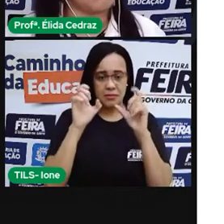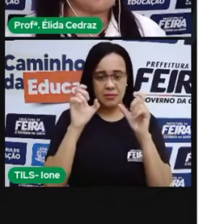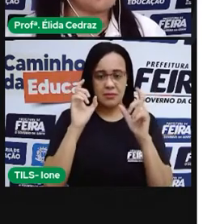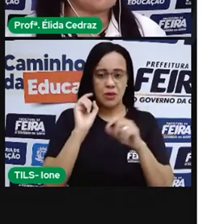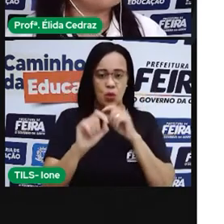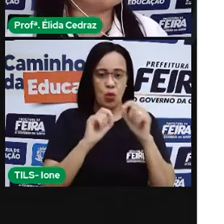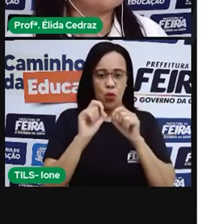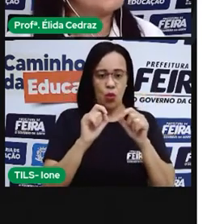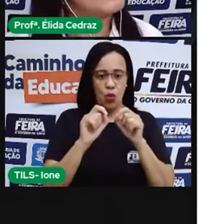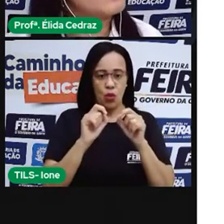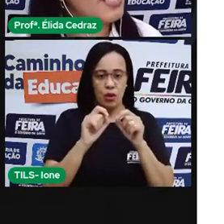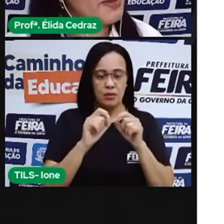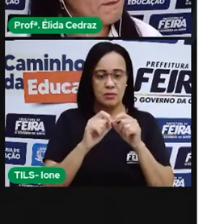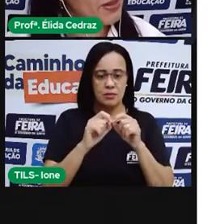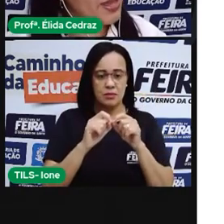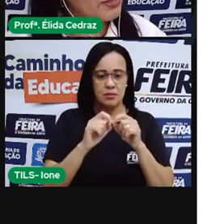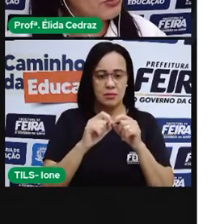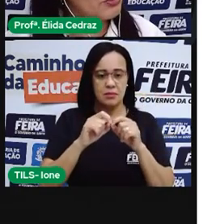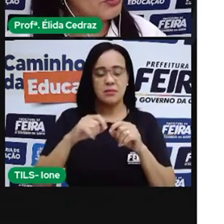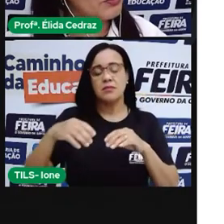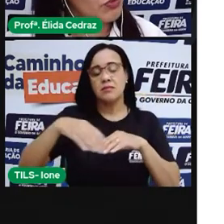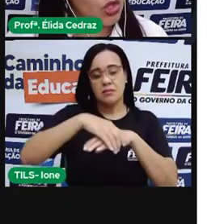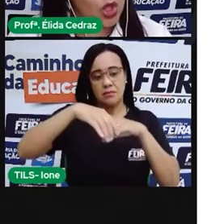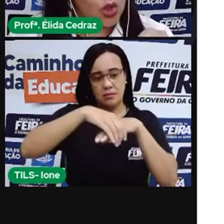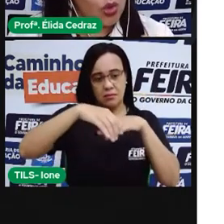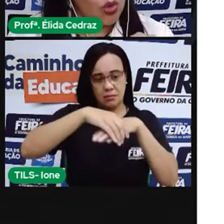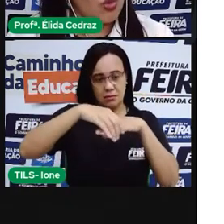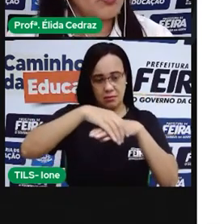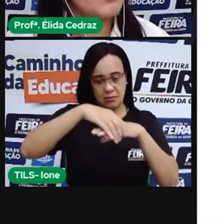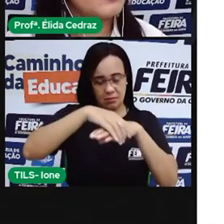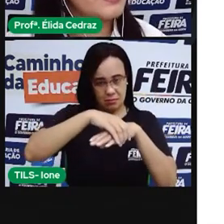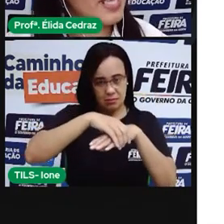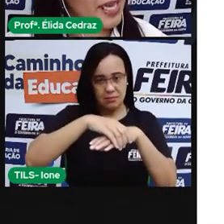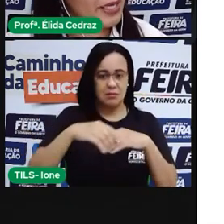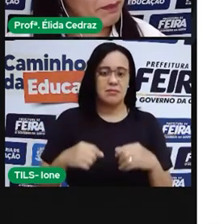Observe essas imagens. Nós temos um sapato,